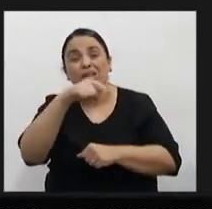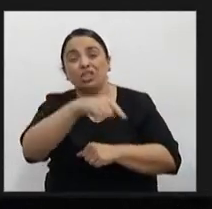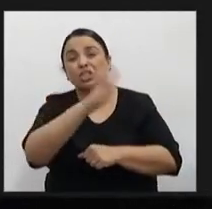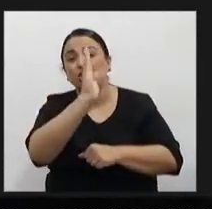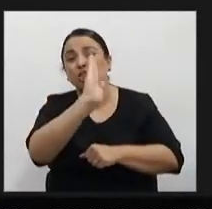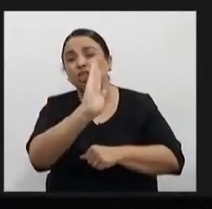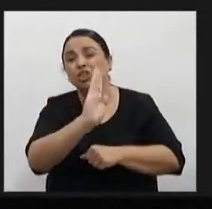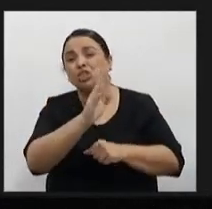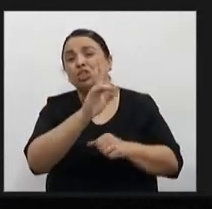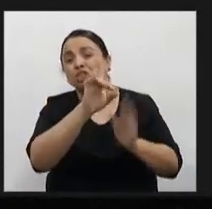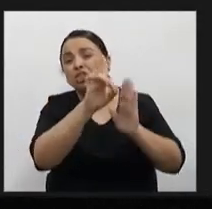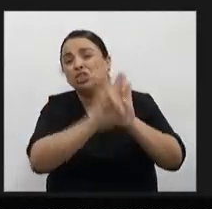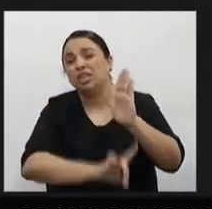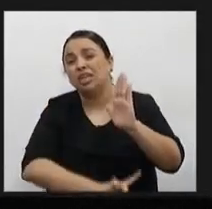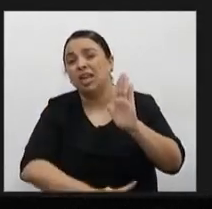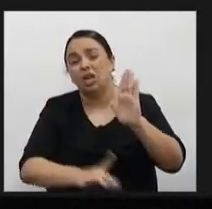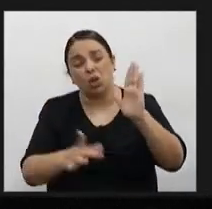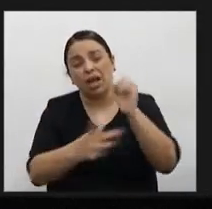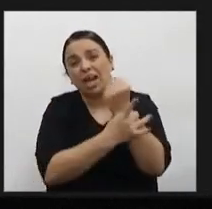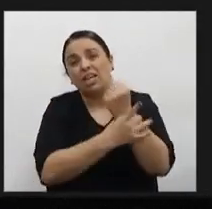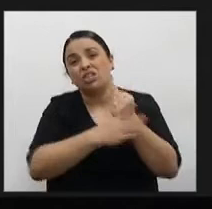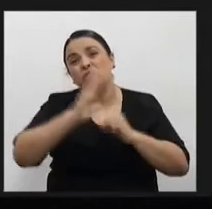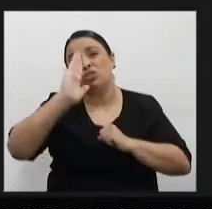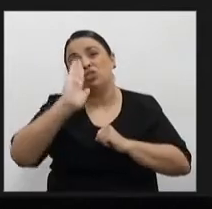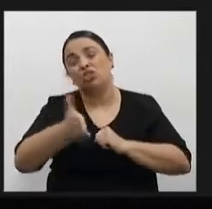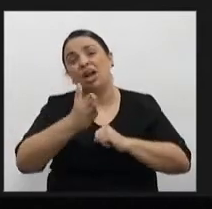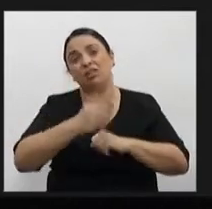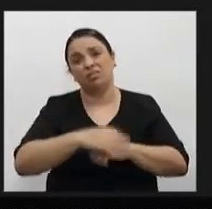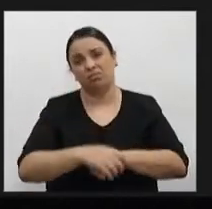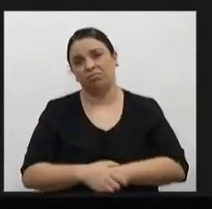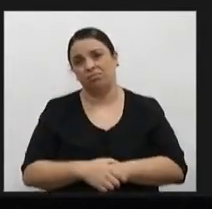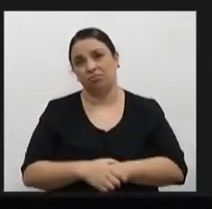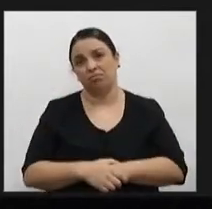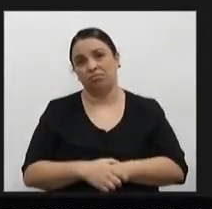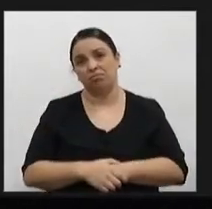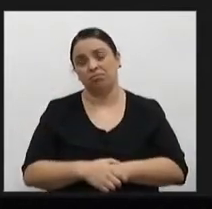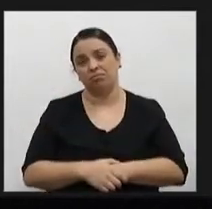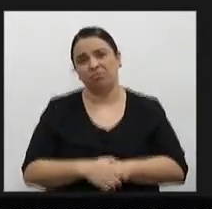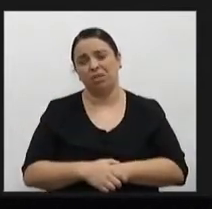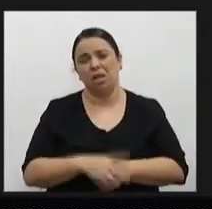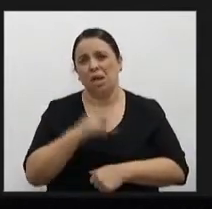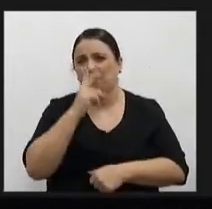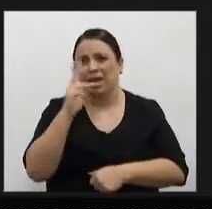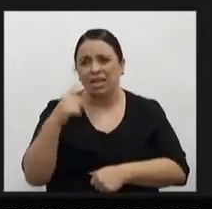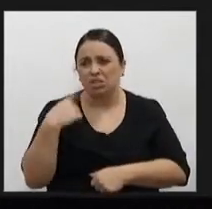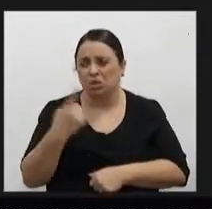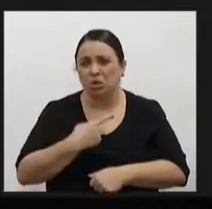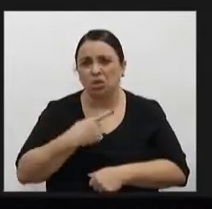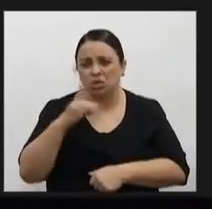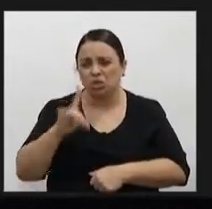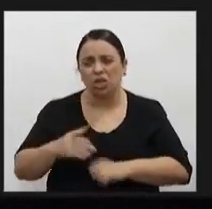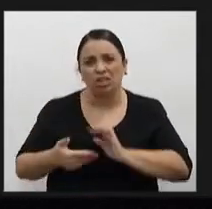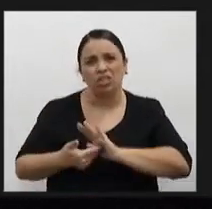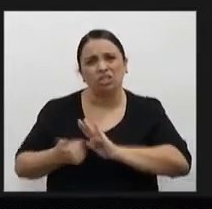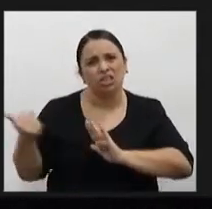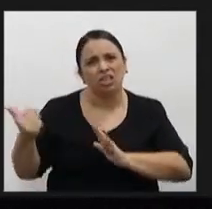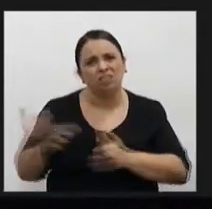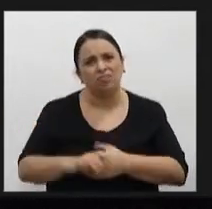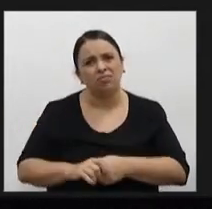E nós não temos o direito agora de não morrer.